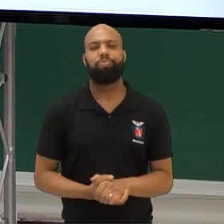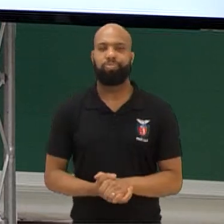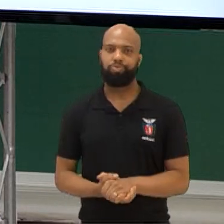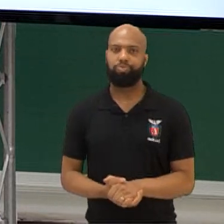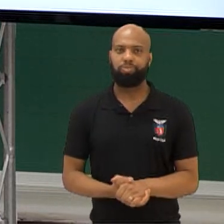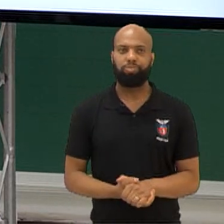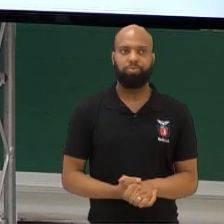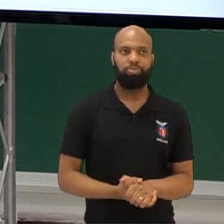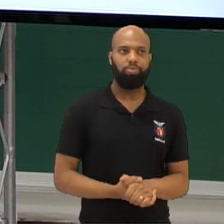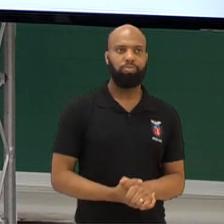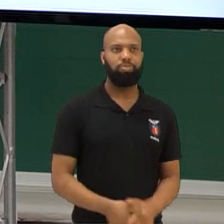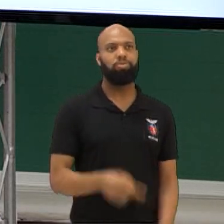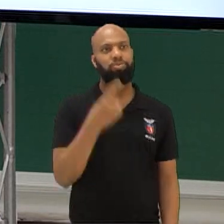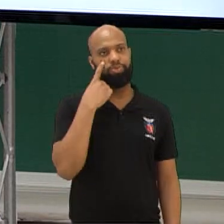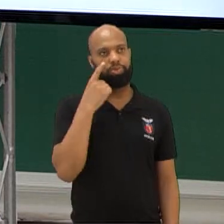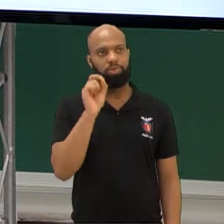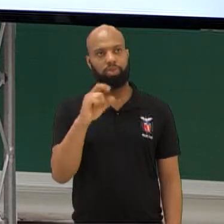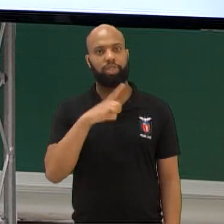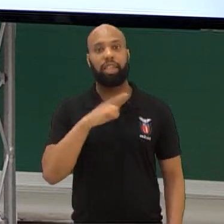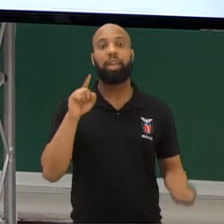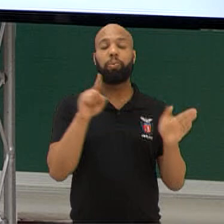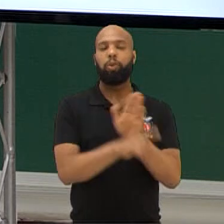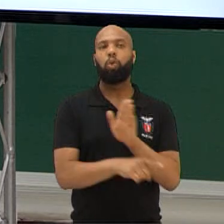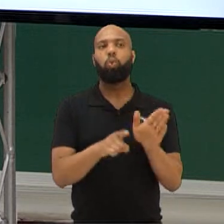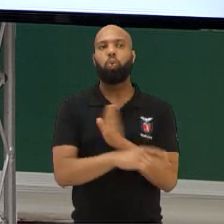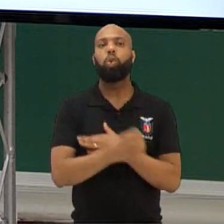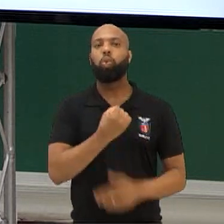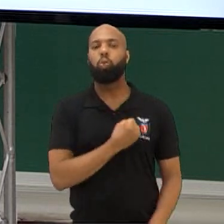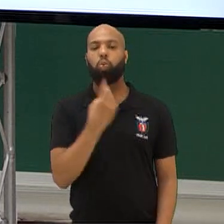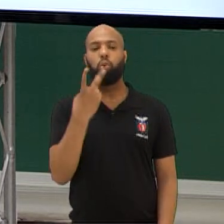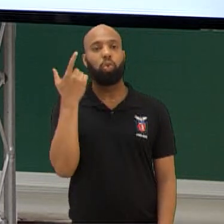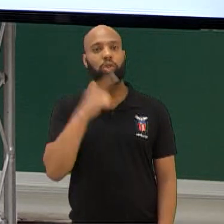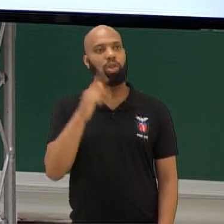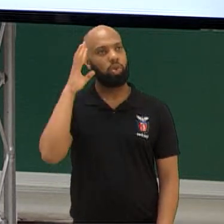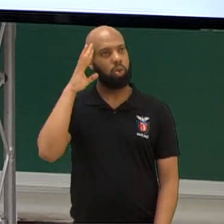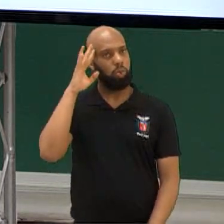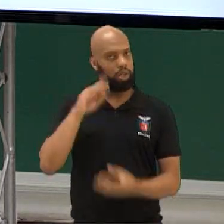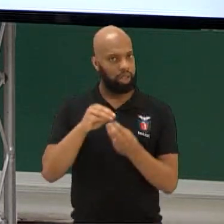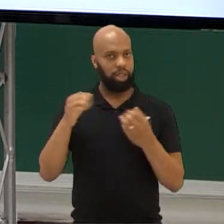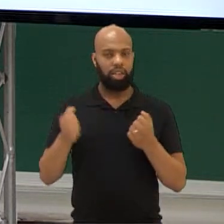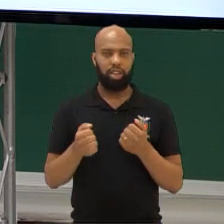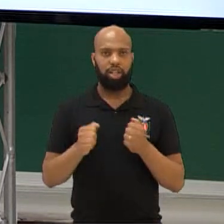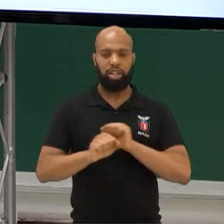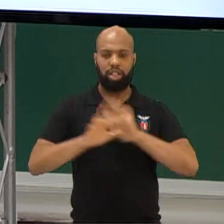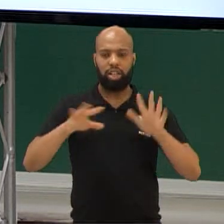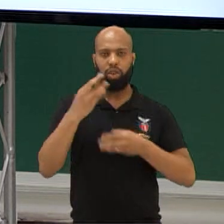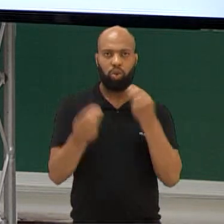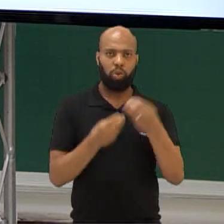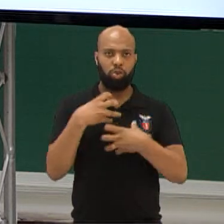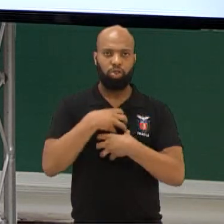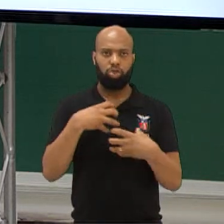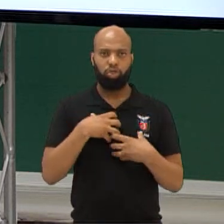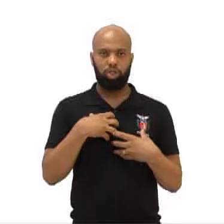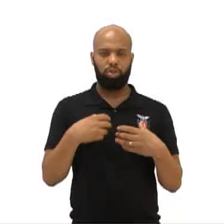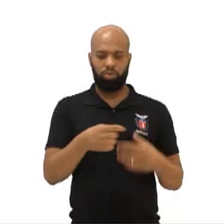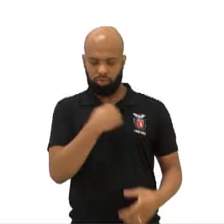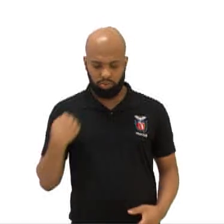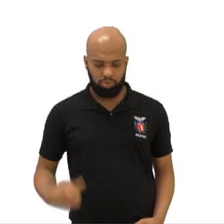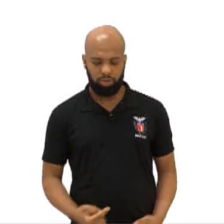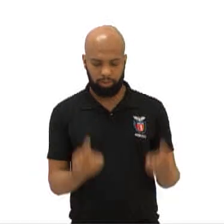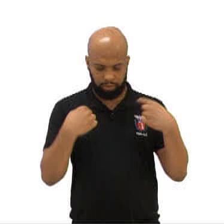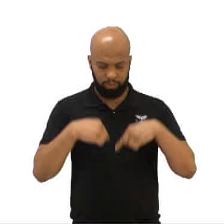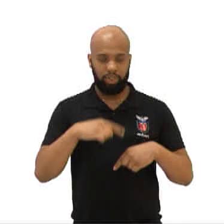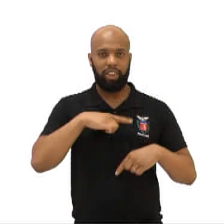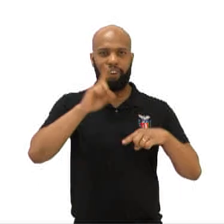Belezinha? Vamos responder aqui agora um quiz para a gente poder entender um pouquinho mais sobre a taxa metabólica. A